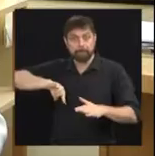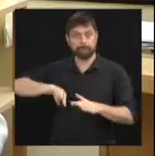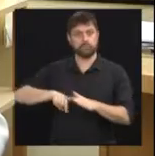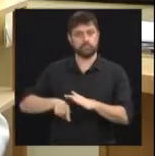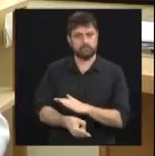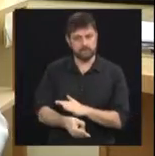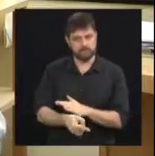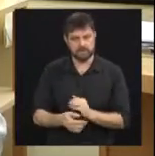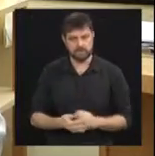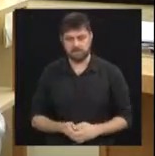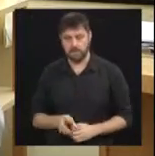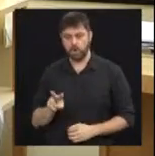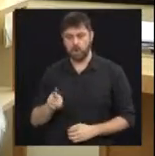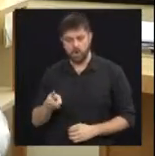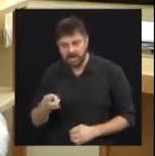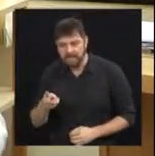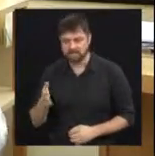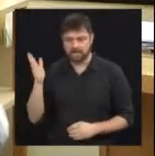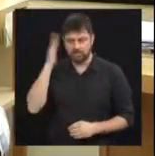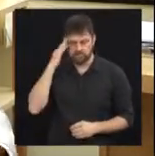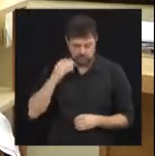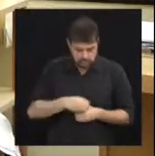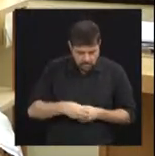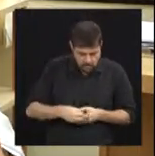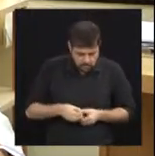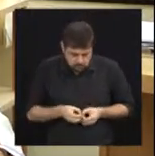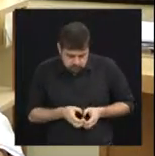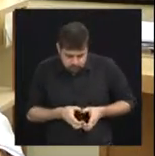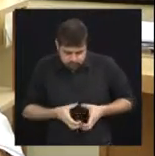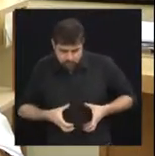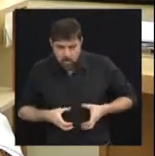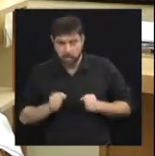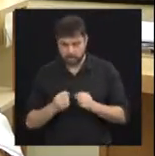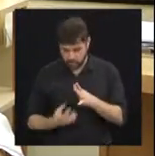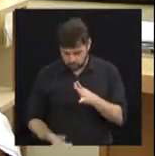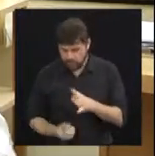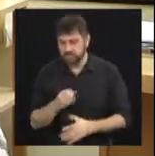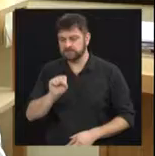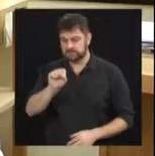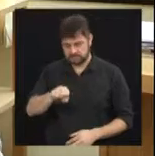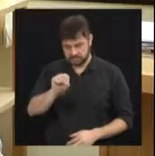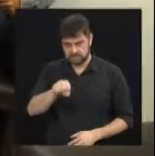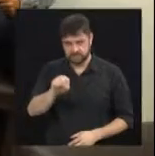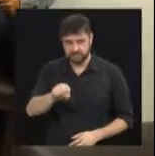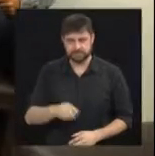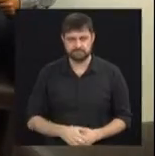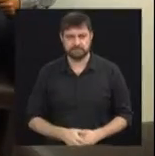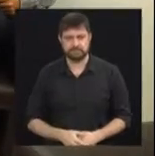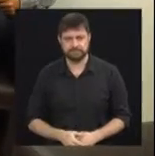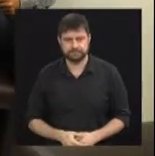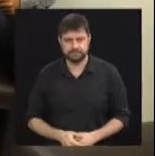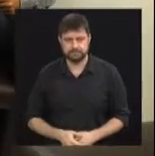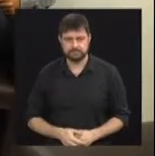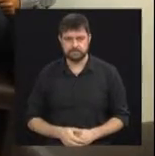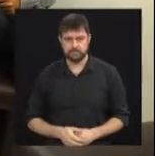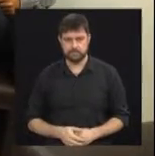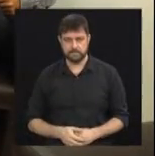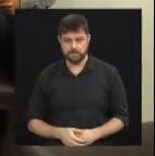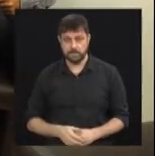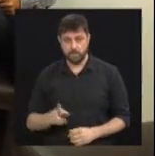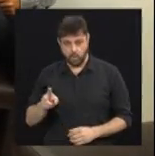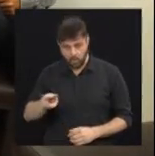aprofundada do casal, dos embriões, então isso pode acontecer em algumas situações e é por isso que nesses casos